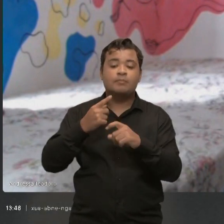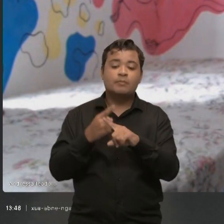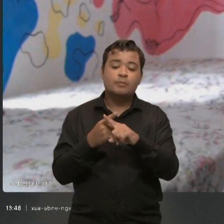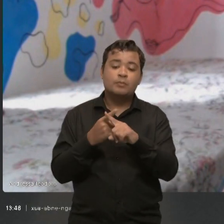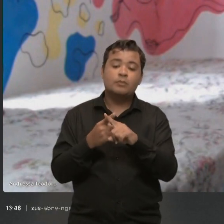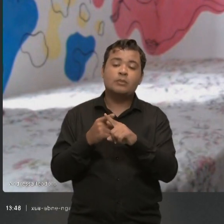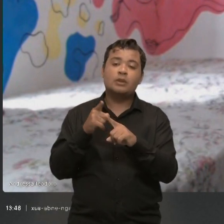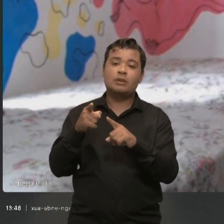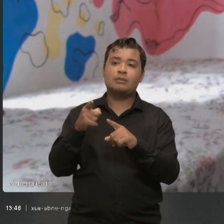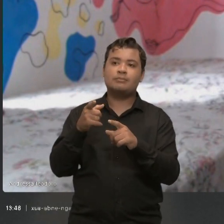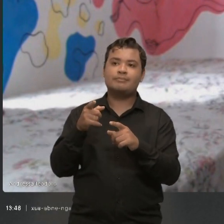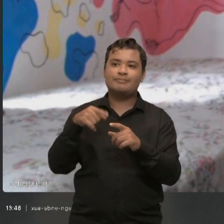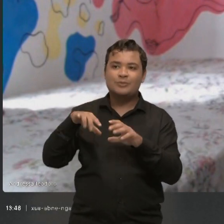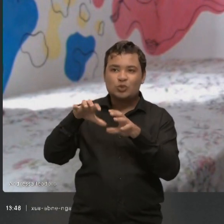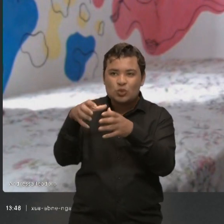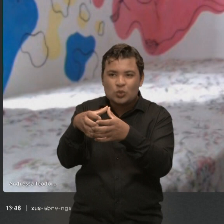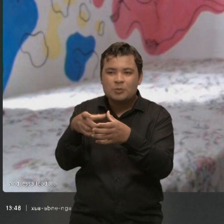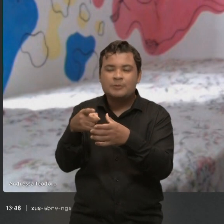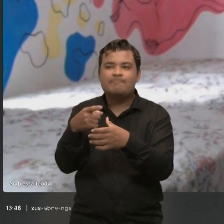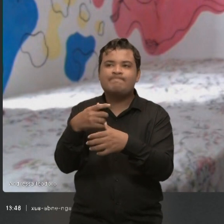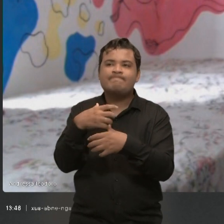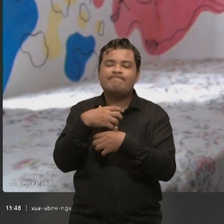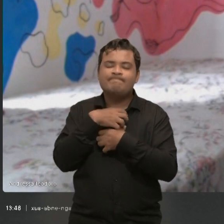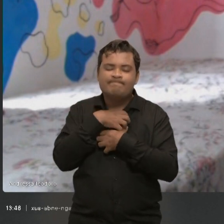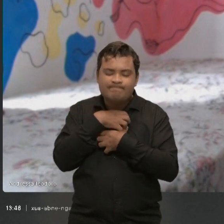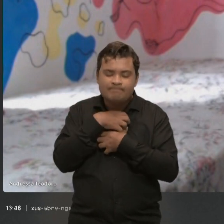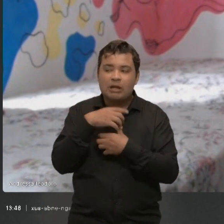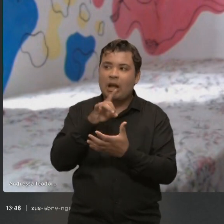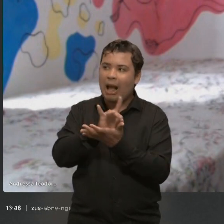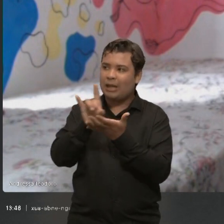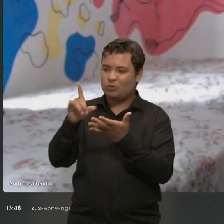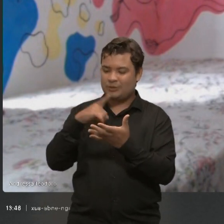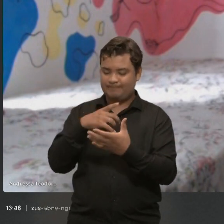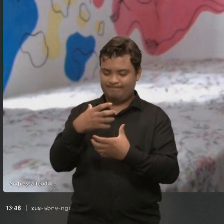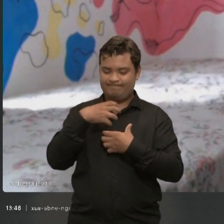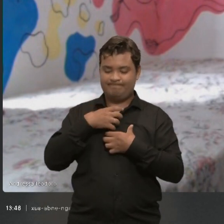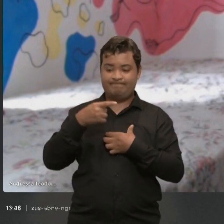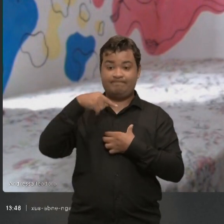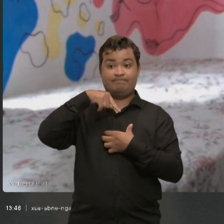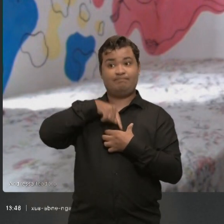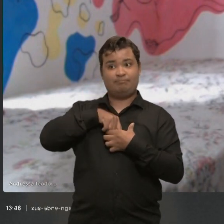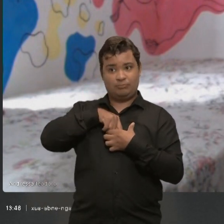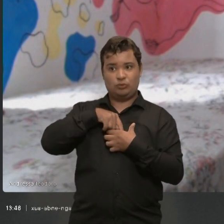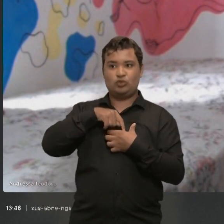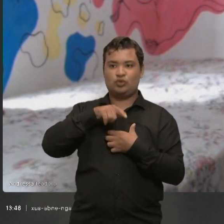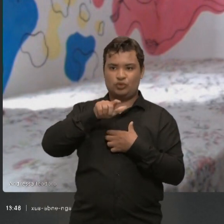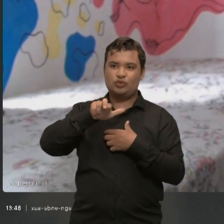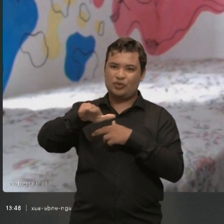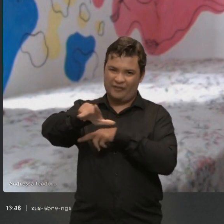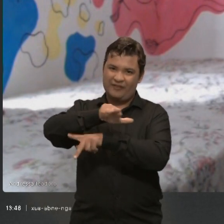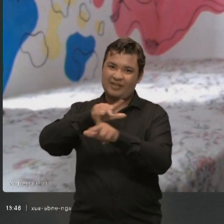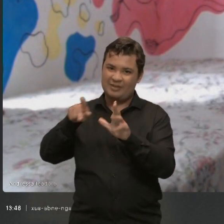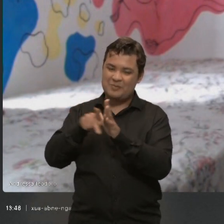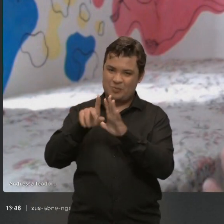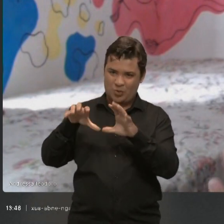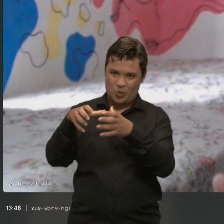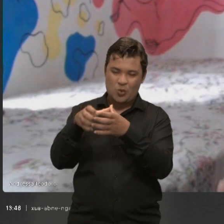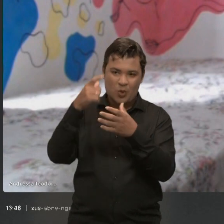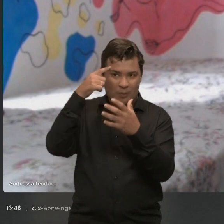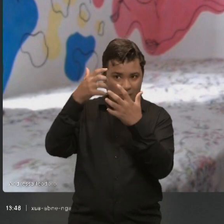construir o sentido que o grupo reflexivo tem para cada homem que chega. Mas esses que a gente está se referindo, sim, os homens